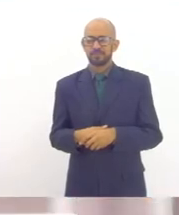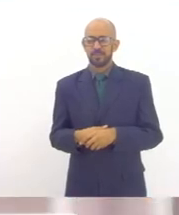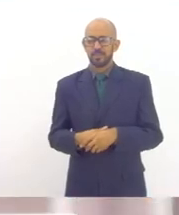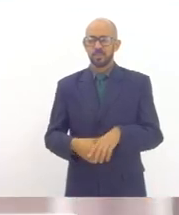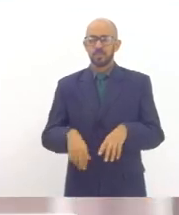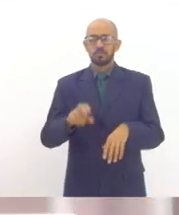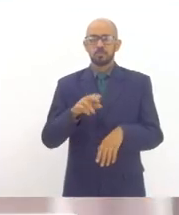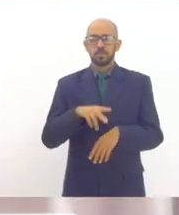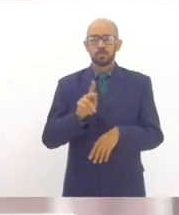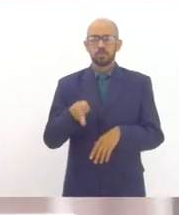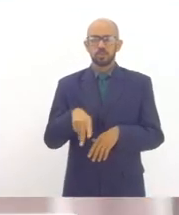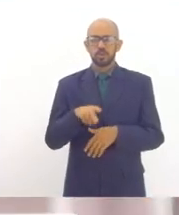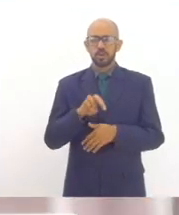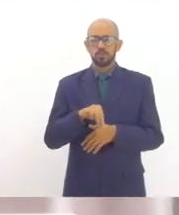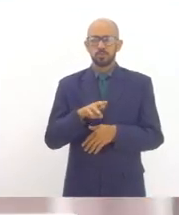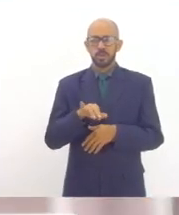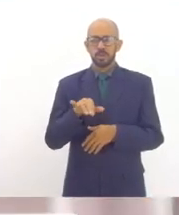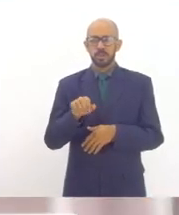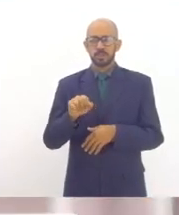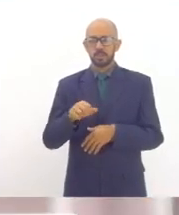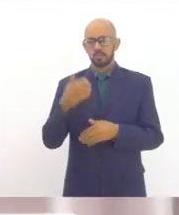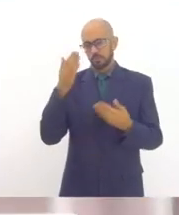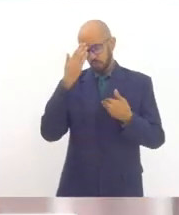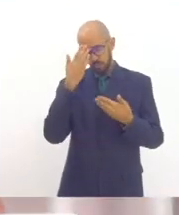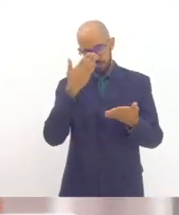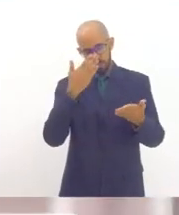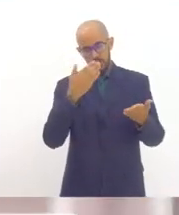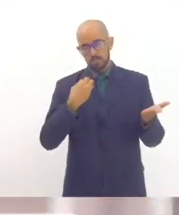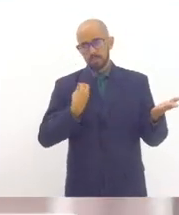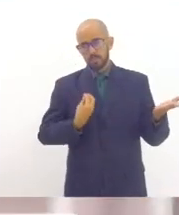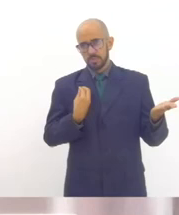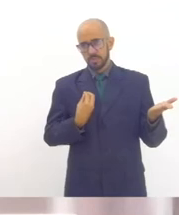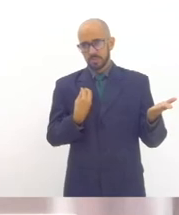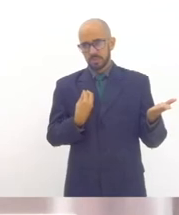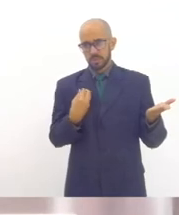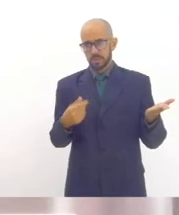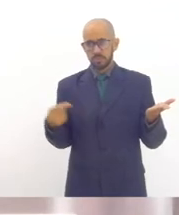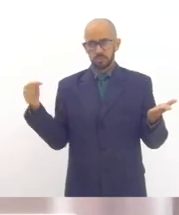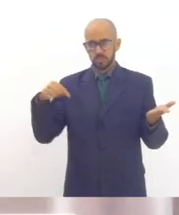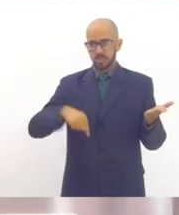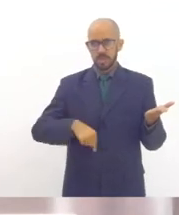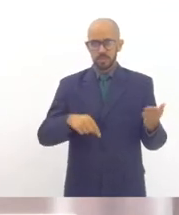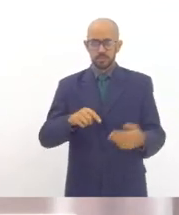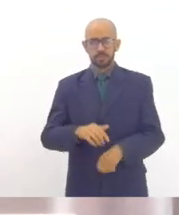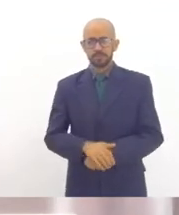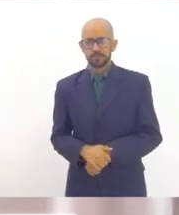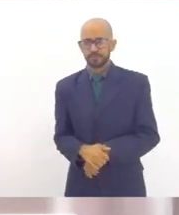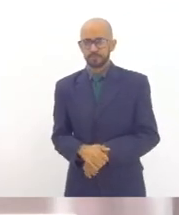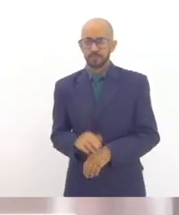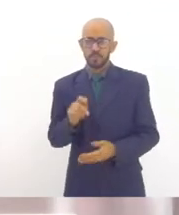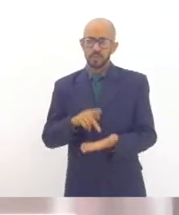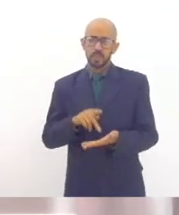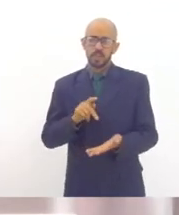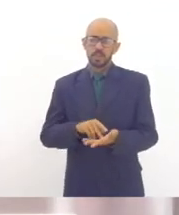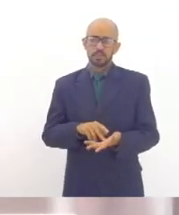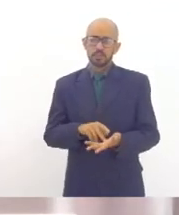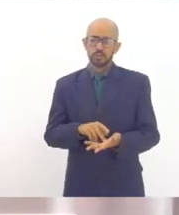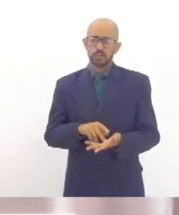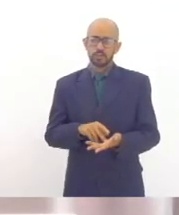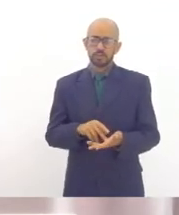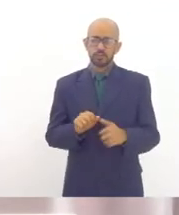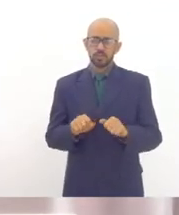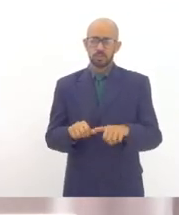Del Carmen, muito obrigado pela presença. Muito obrigado aqui por participar conosco. E, na verdade, como essa foi uma